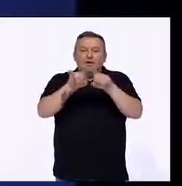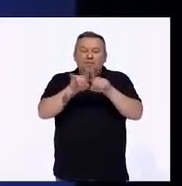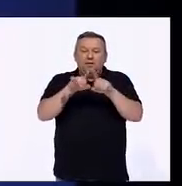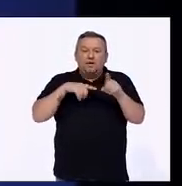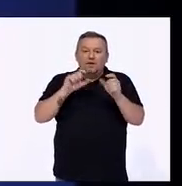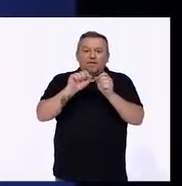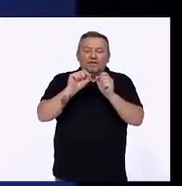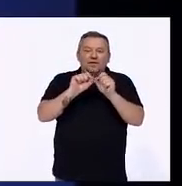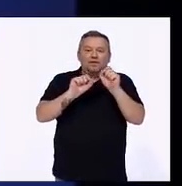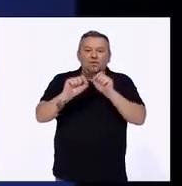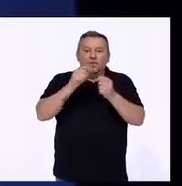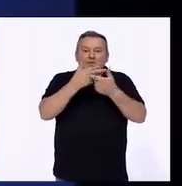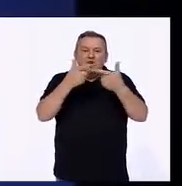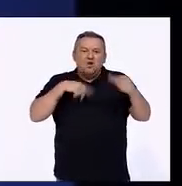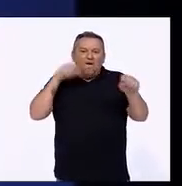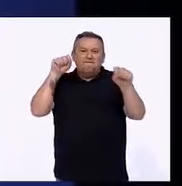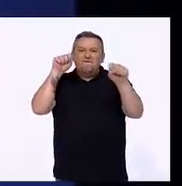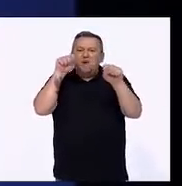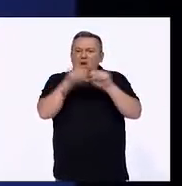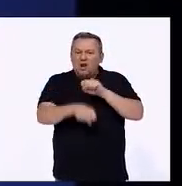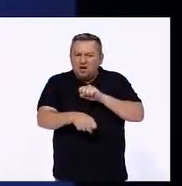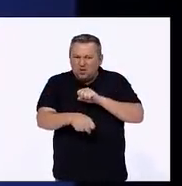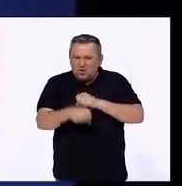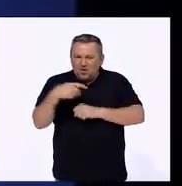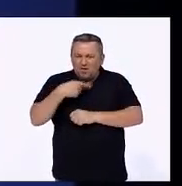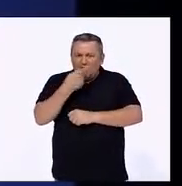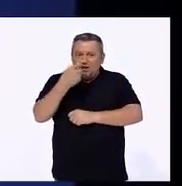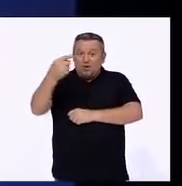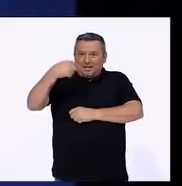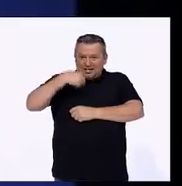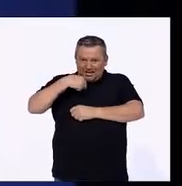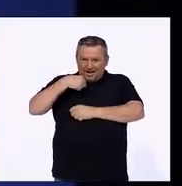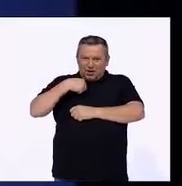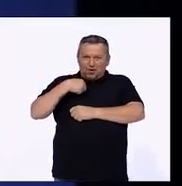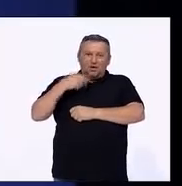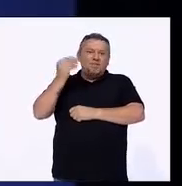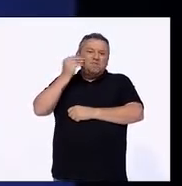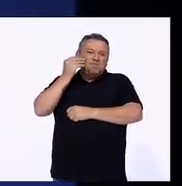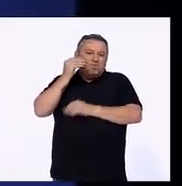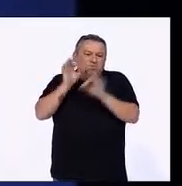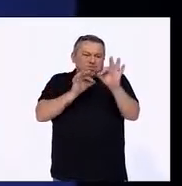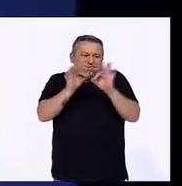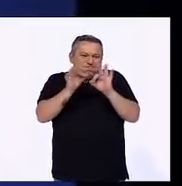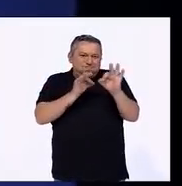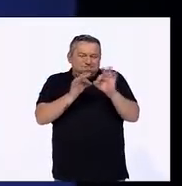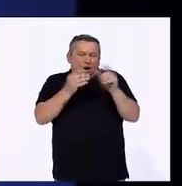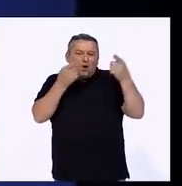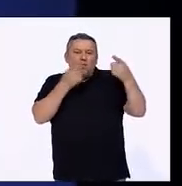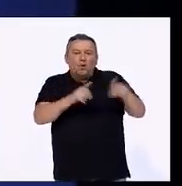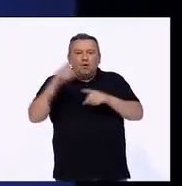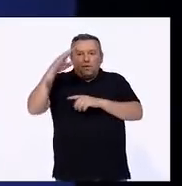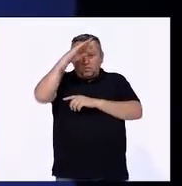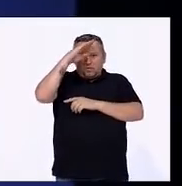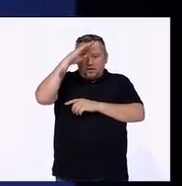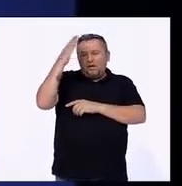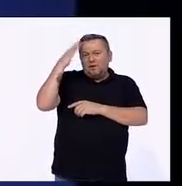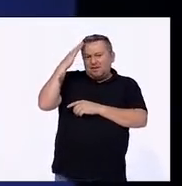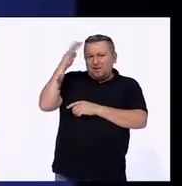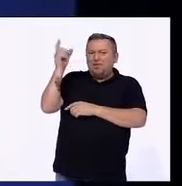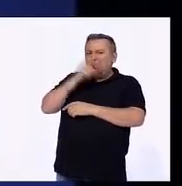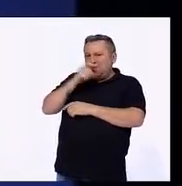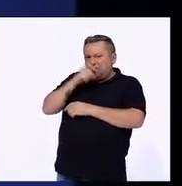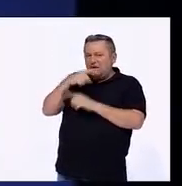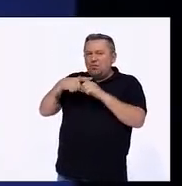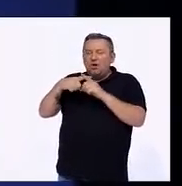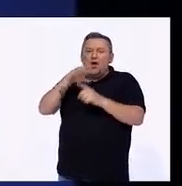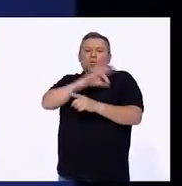algo absolutamente violento, dizendo que eu teria articulado o atentado contra o Bolsonaro. O que eles sabem, que é mentira, porque a Polícia Federal já